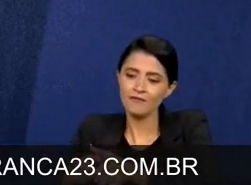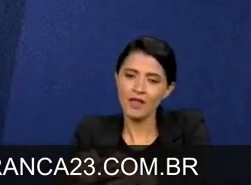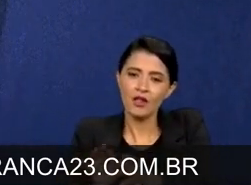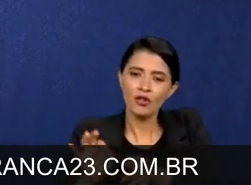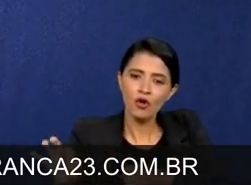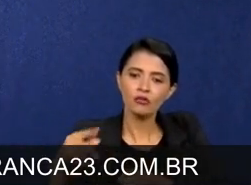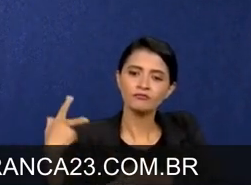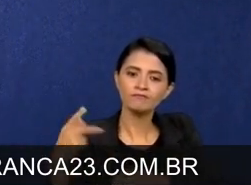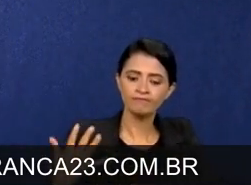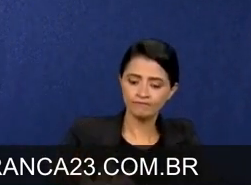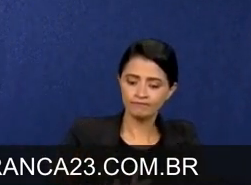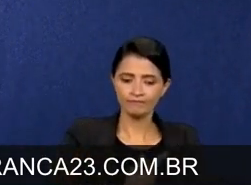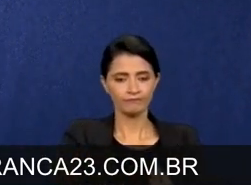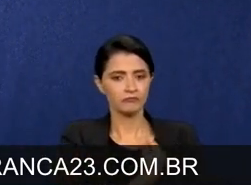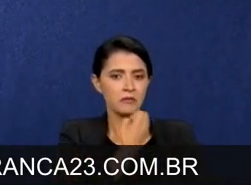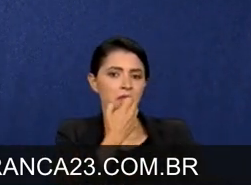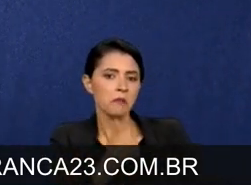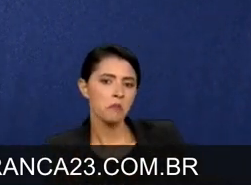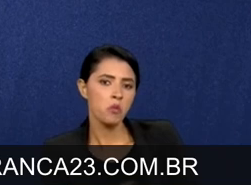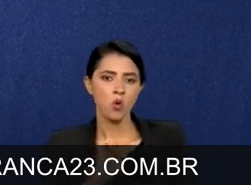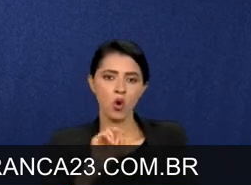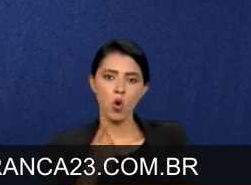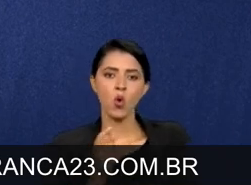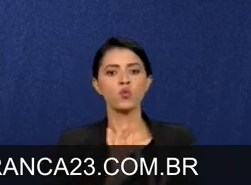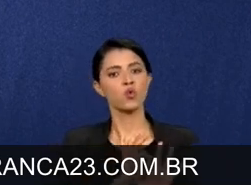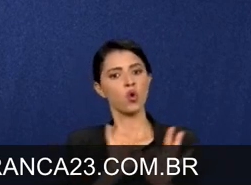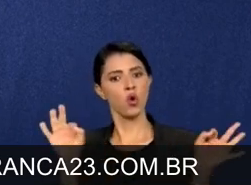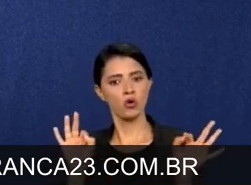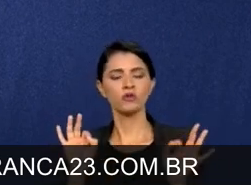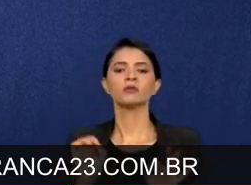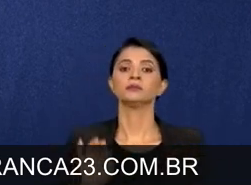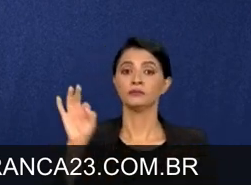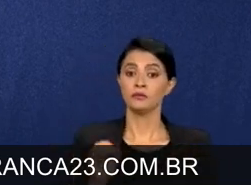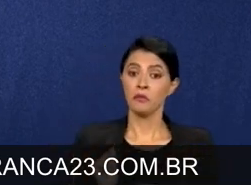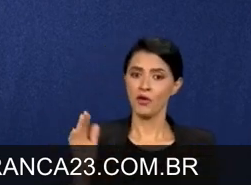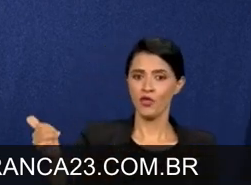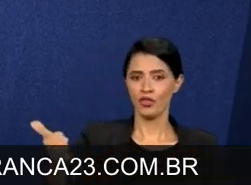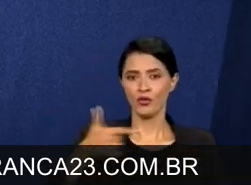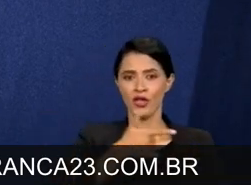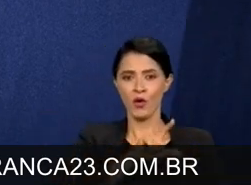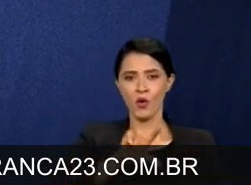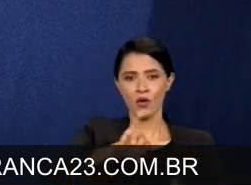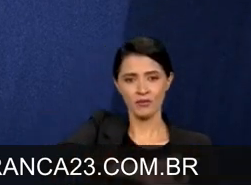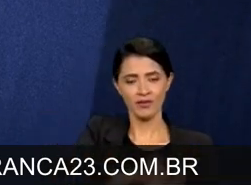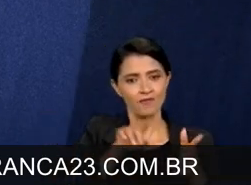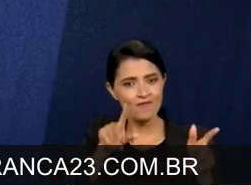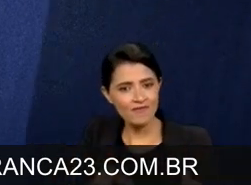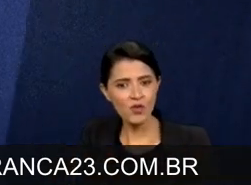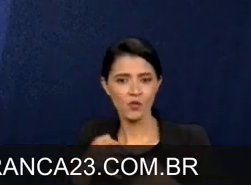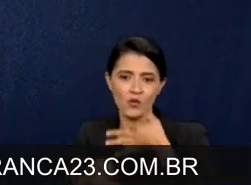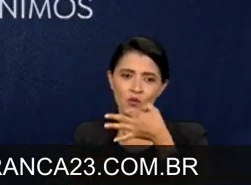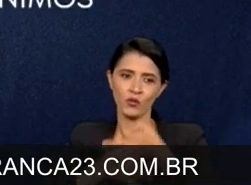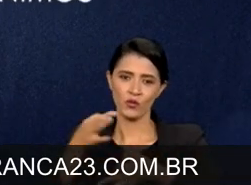a própria qualidade de vida boa ou ótima, percentual maior do que os moradores de capitais com a mesma